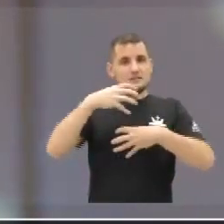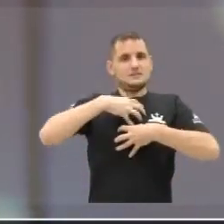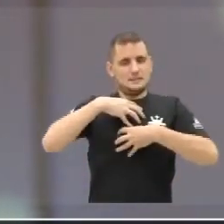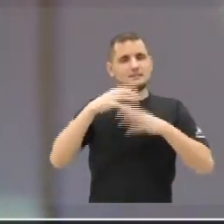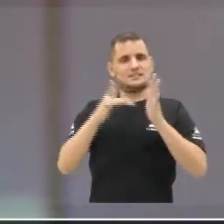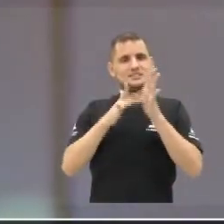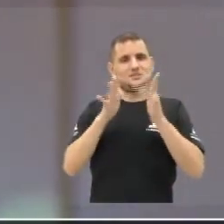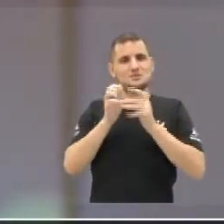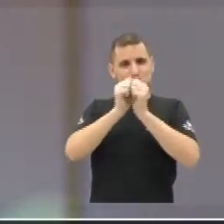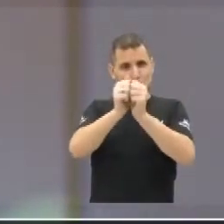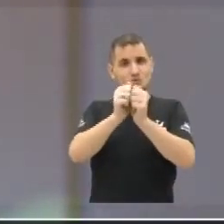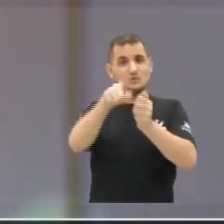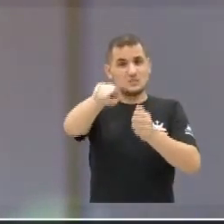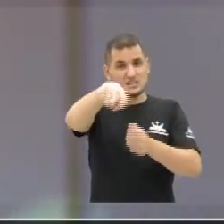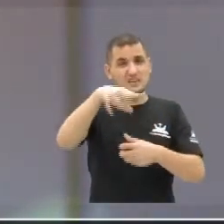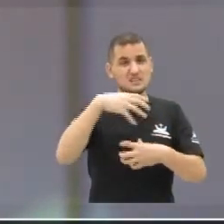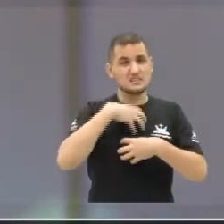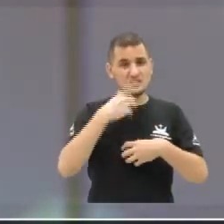você que se sente só.